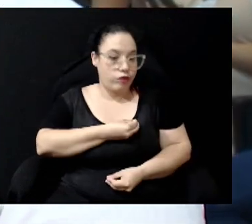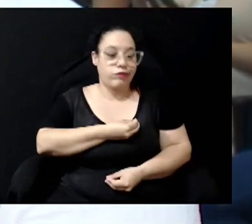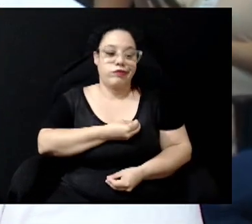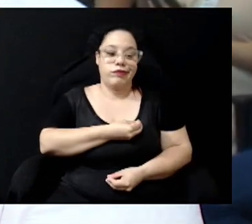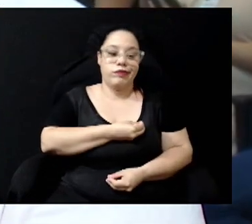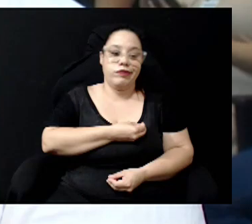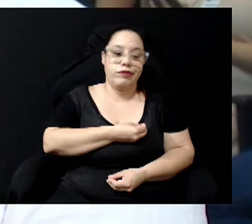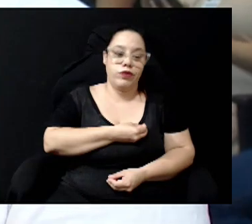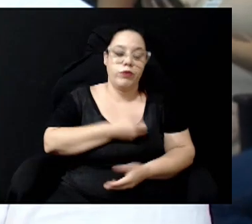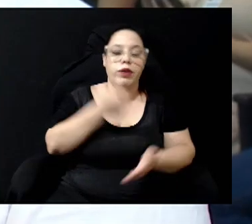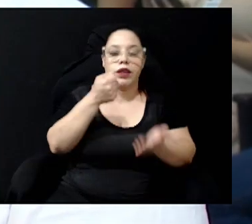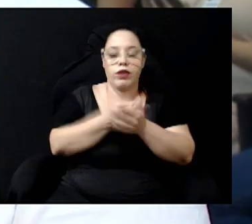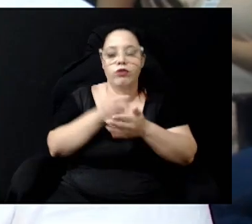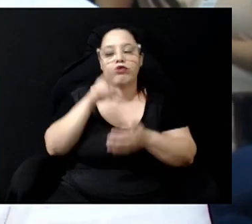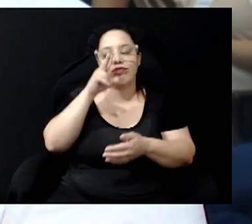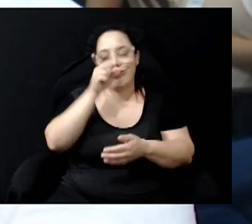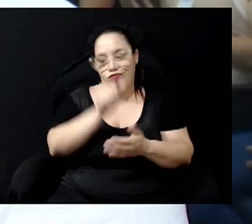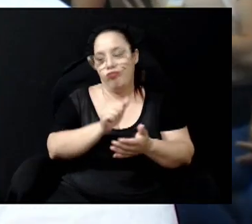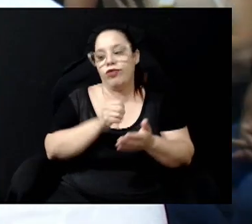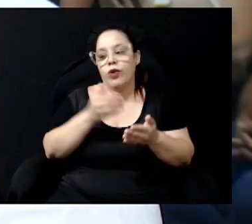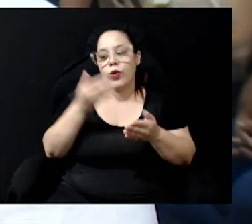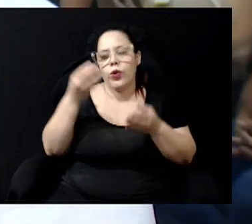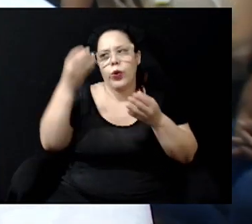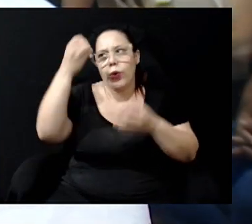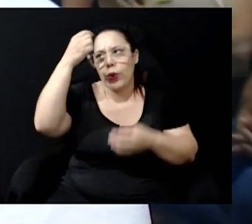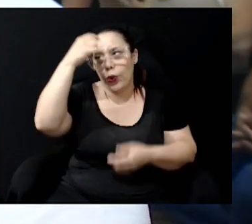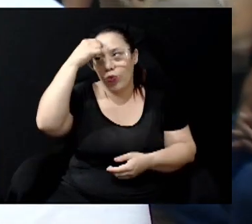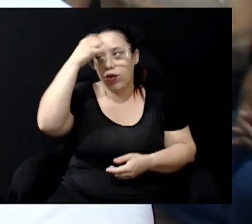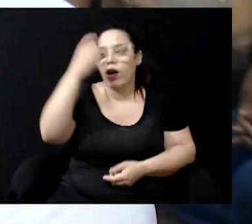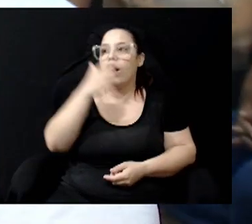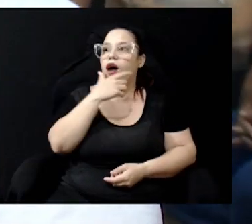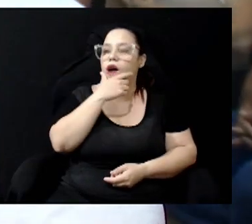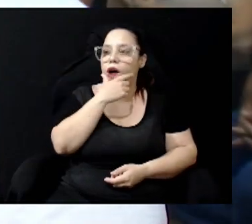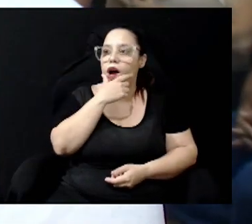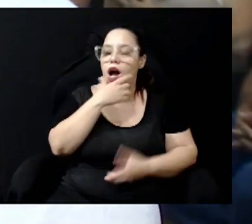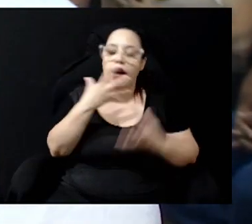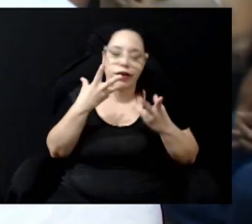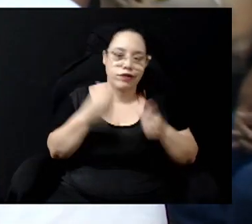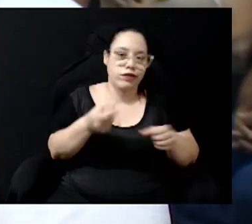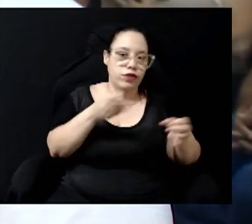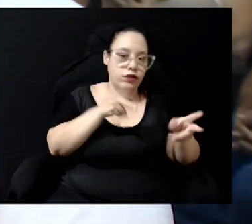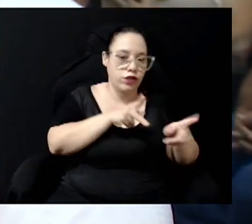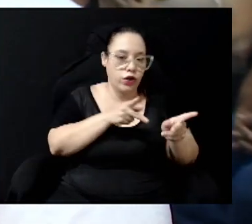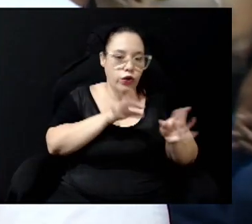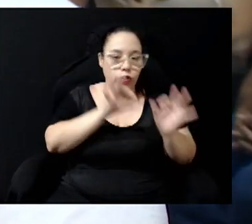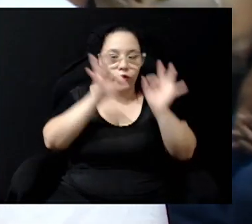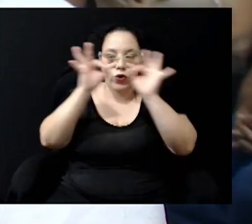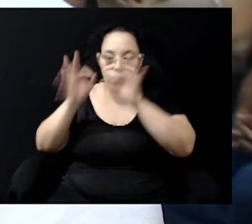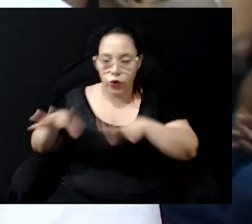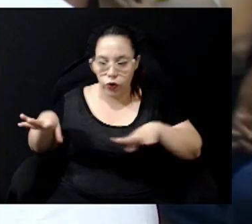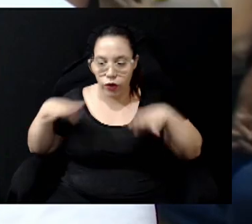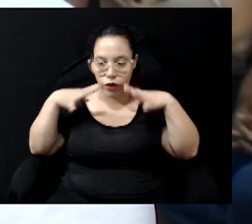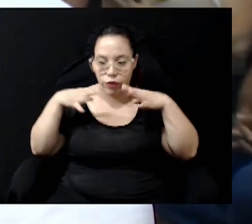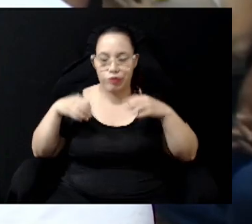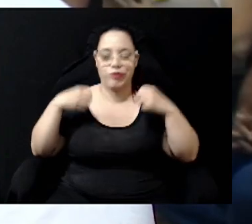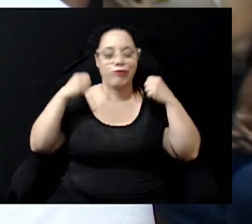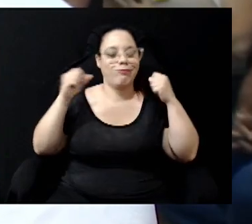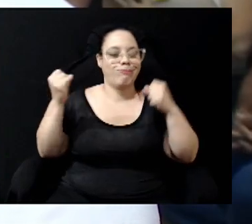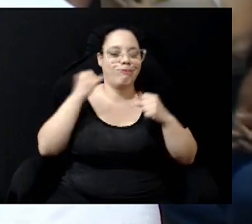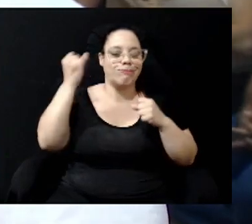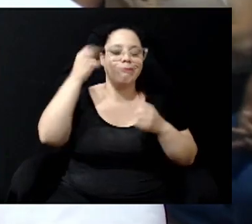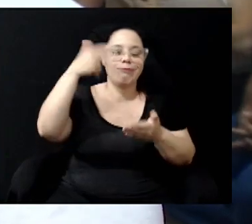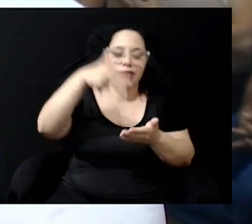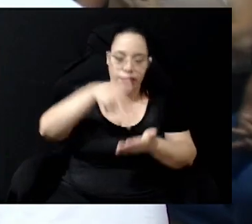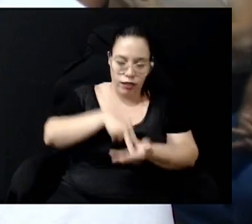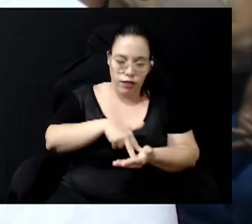melhor. Tem uma assimilação do conteúdo, fica completa quando eles vêm e vivenciam isso. Então, para eles foi muito importante estar aqui, eles